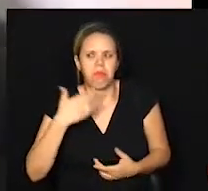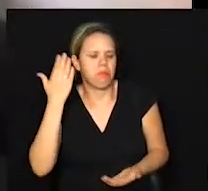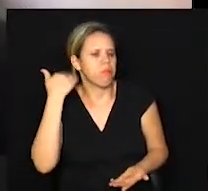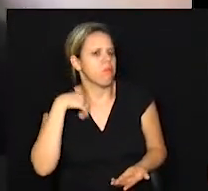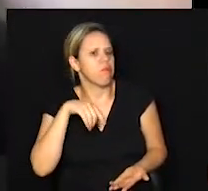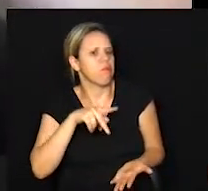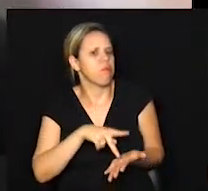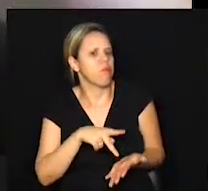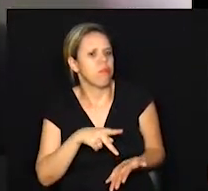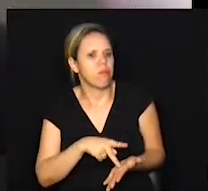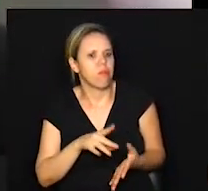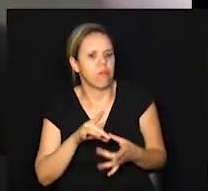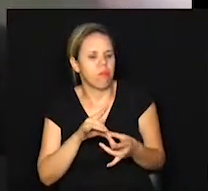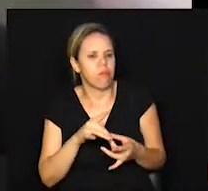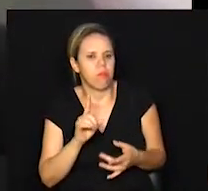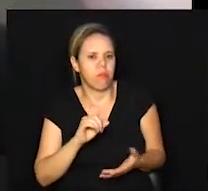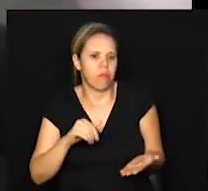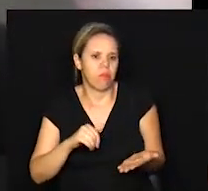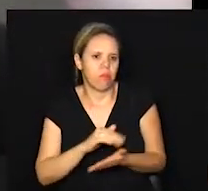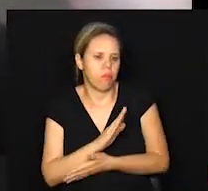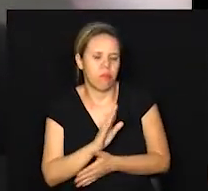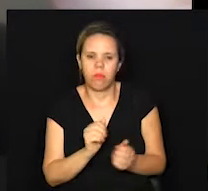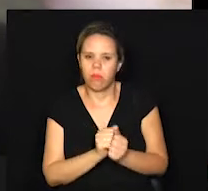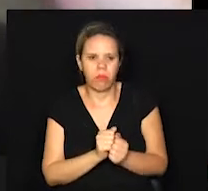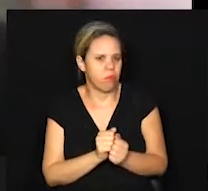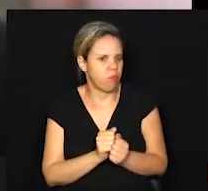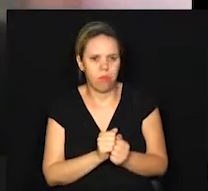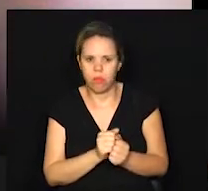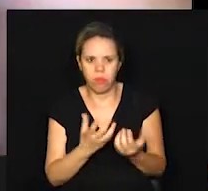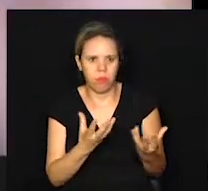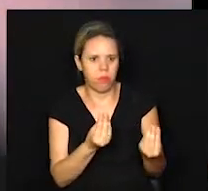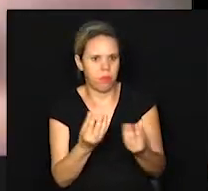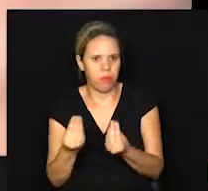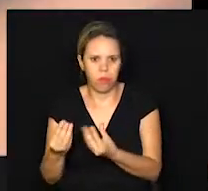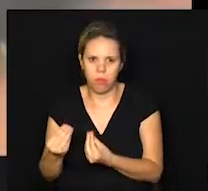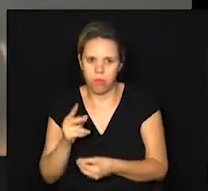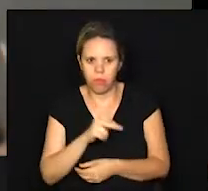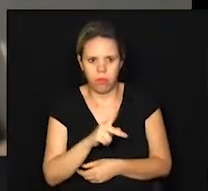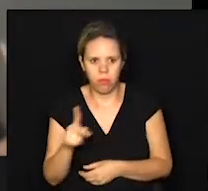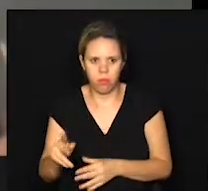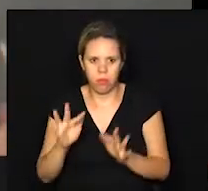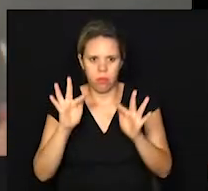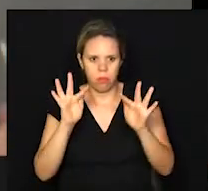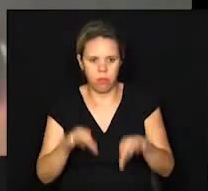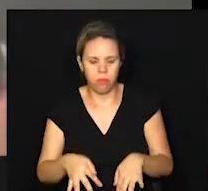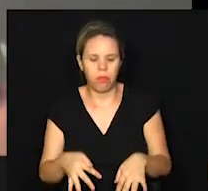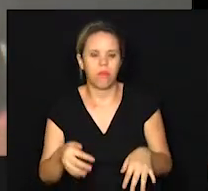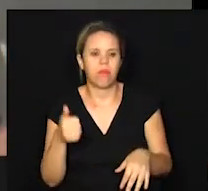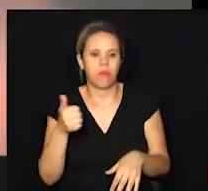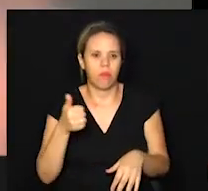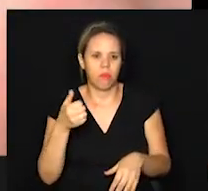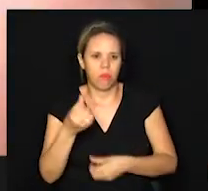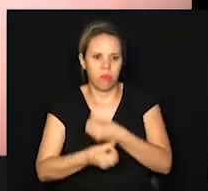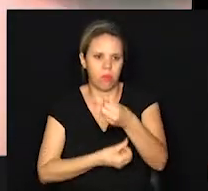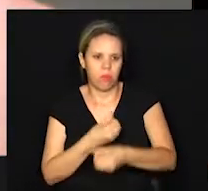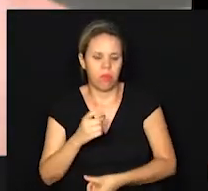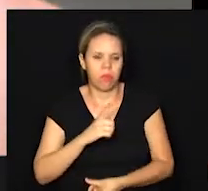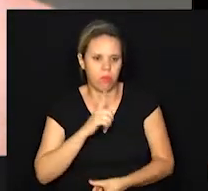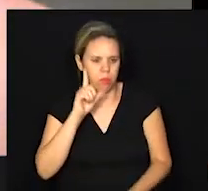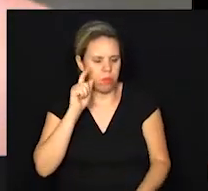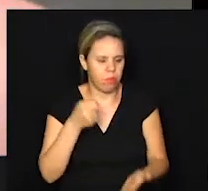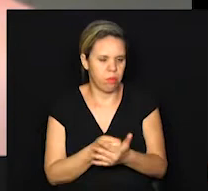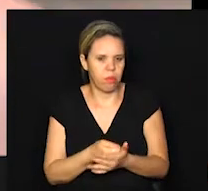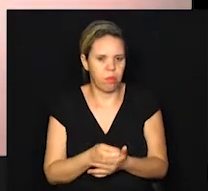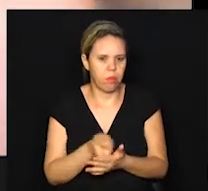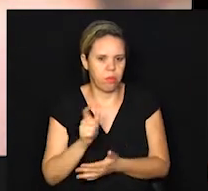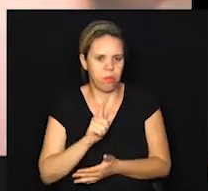verdade, havia, inclusive, eles não foram demitidos junto com a leva de professores que saiu no final do primeiro semestre. Havia uma garantia, inclusive,